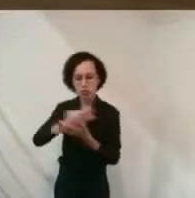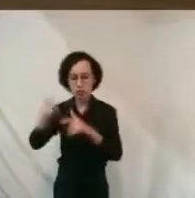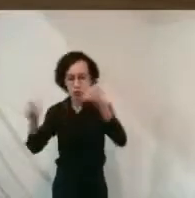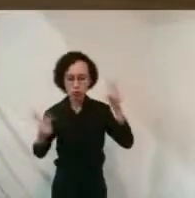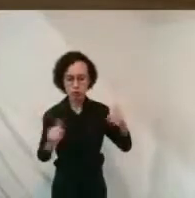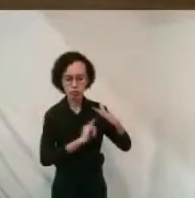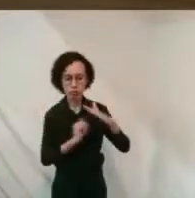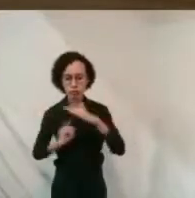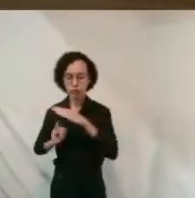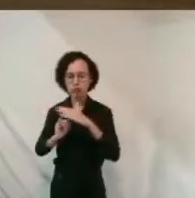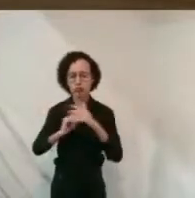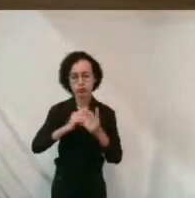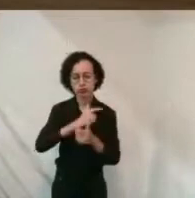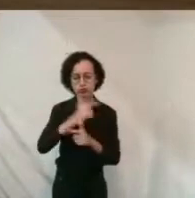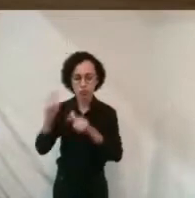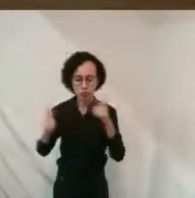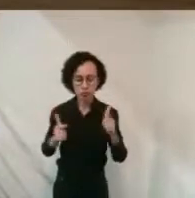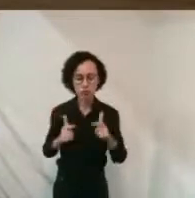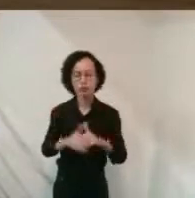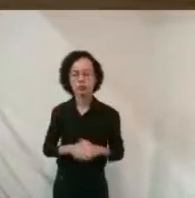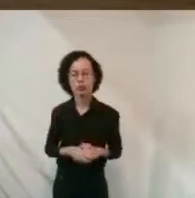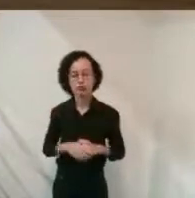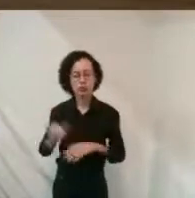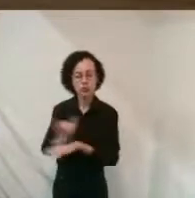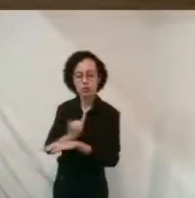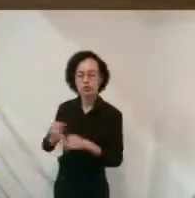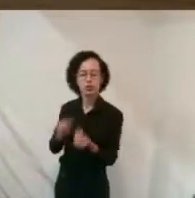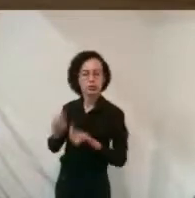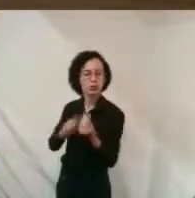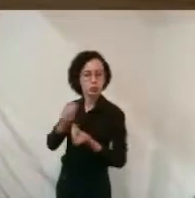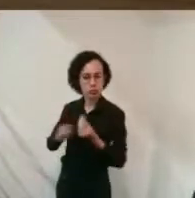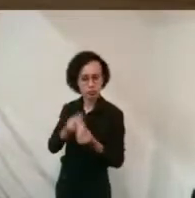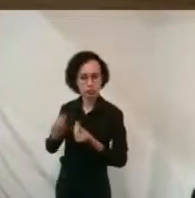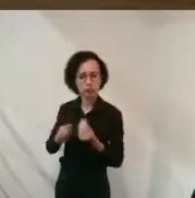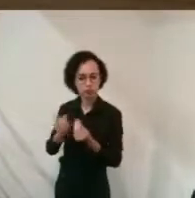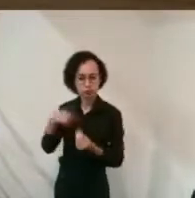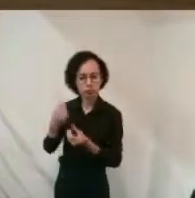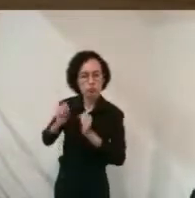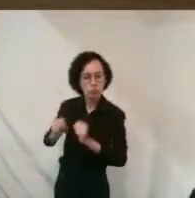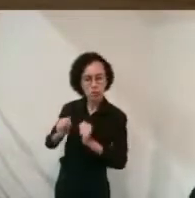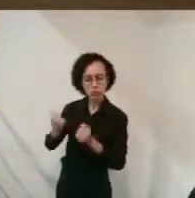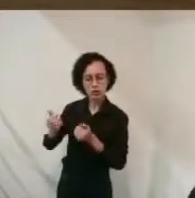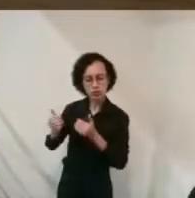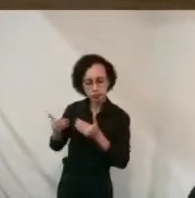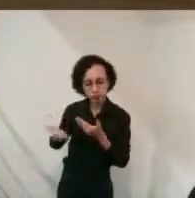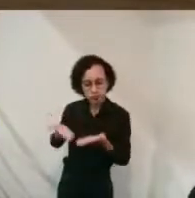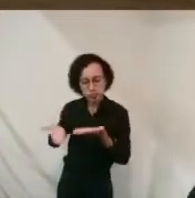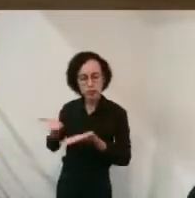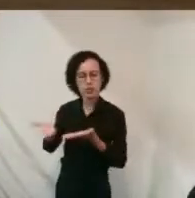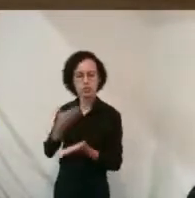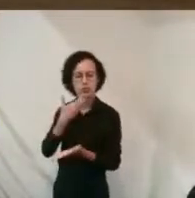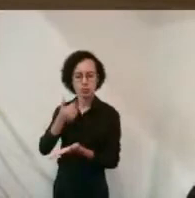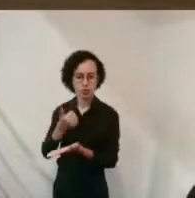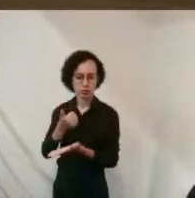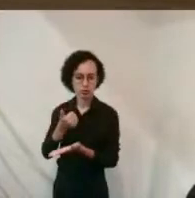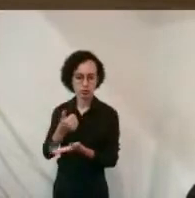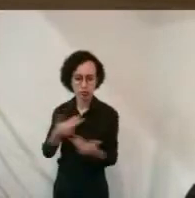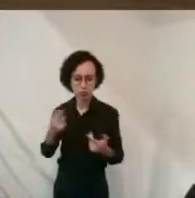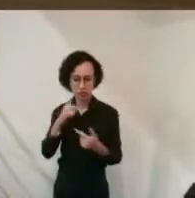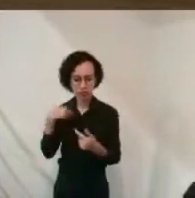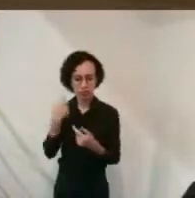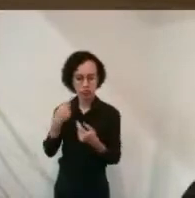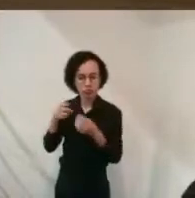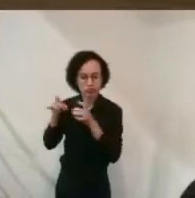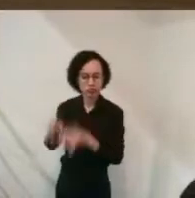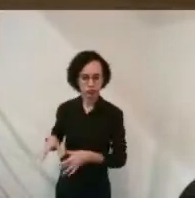com vários ramos do Ministério Público, estratégias para que possamos melhor tratar aquilo que descartamos. E aquilo